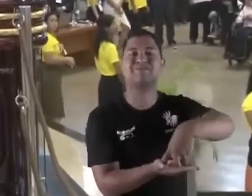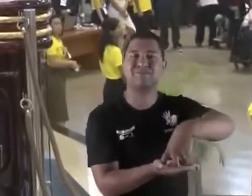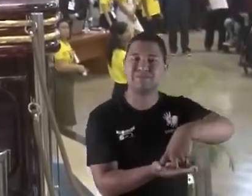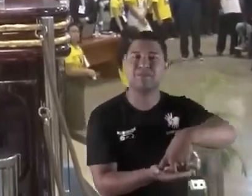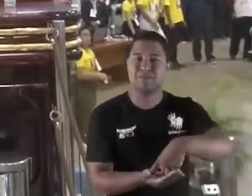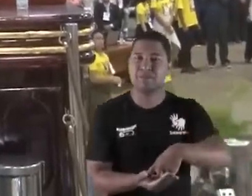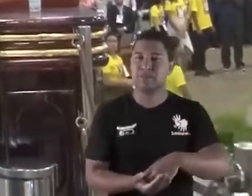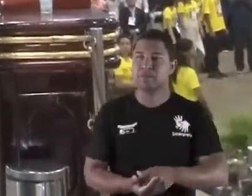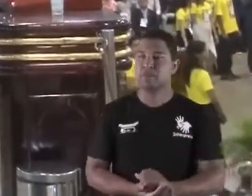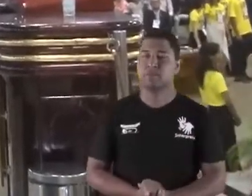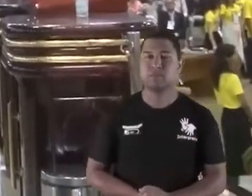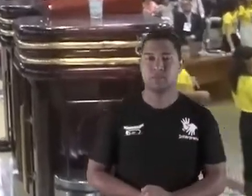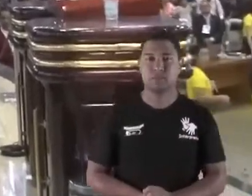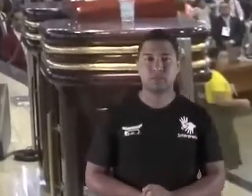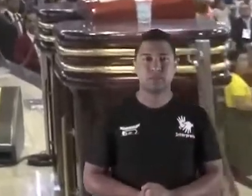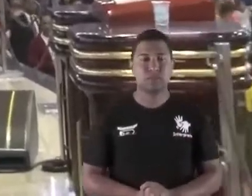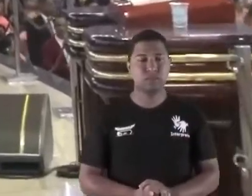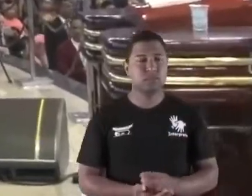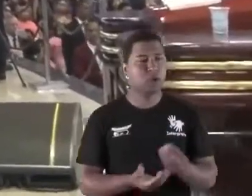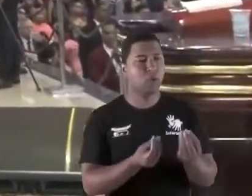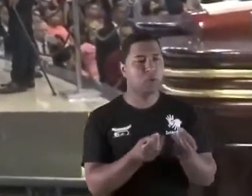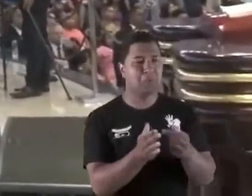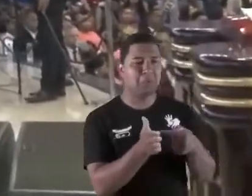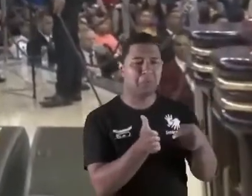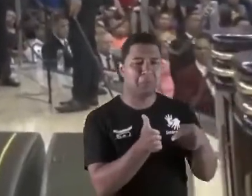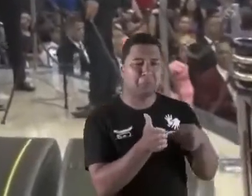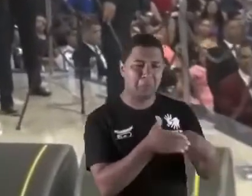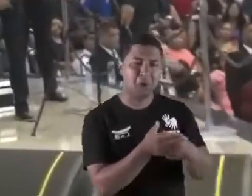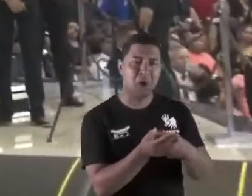Balança teu irmão aí, diga: deixa a glória te derrubar hoje.